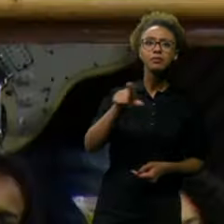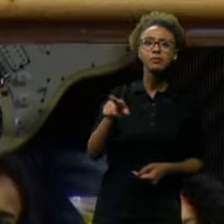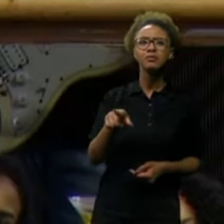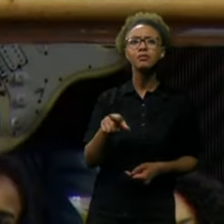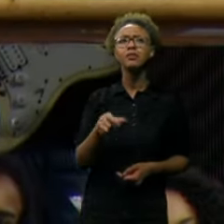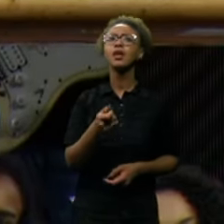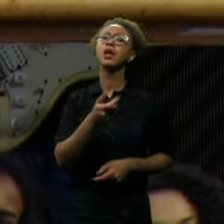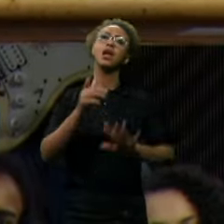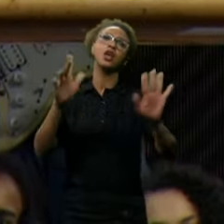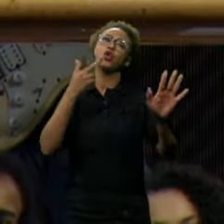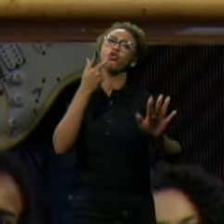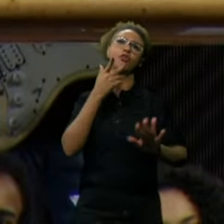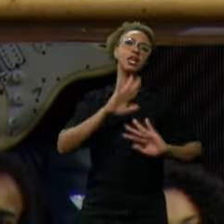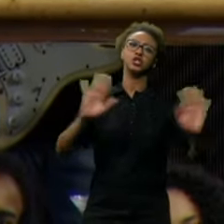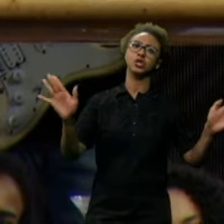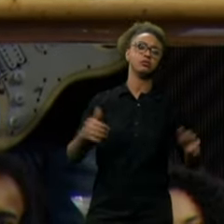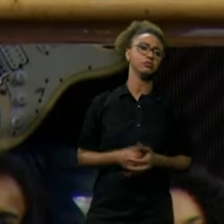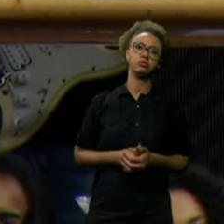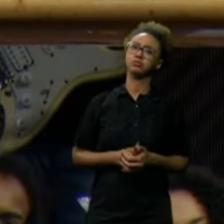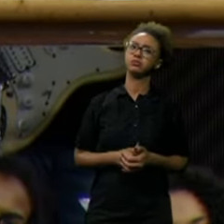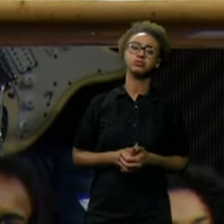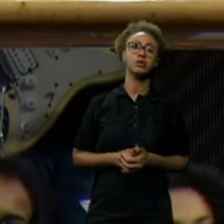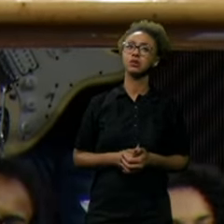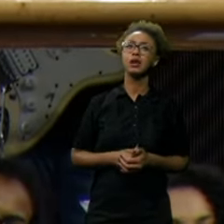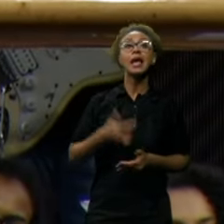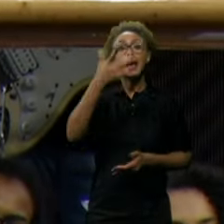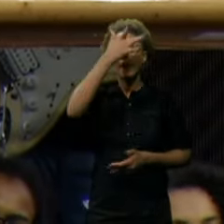e não problema já falei 71